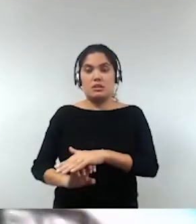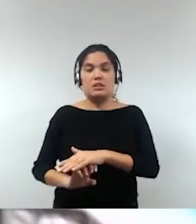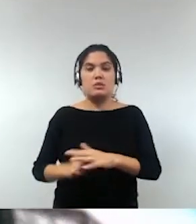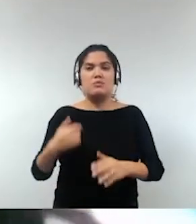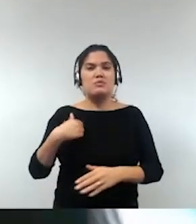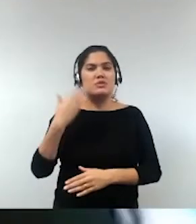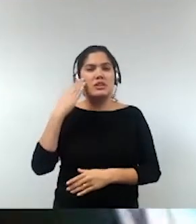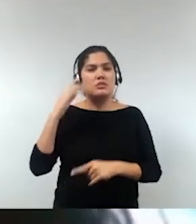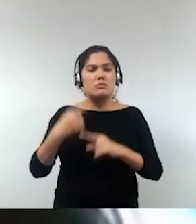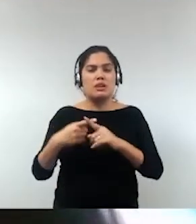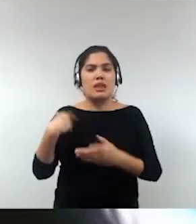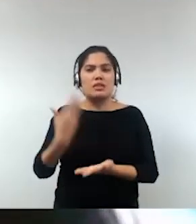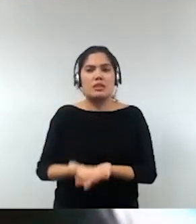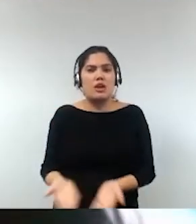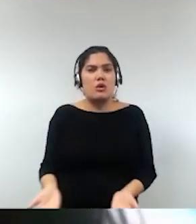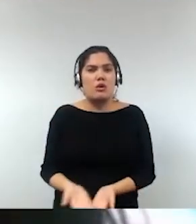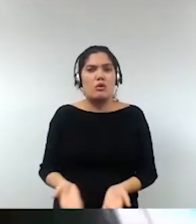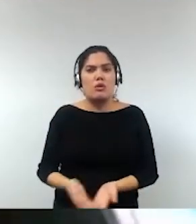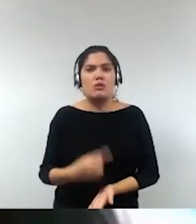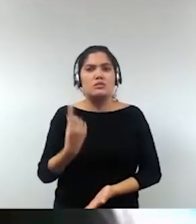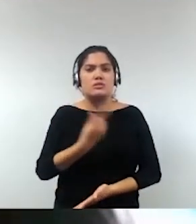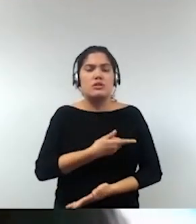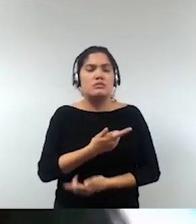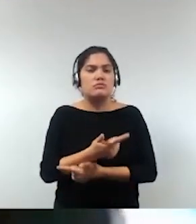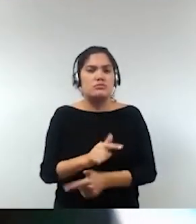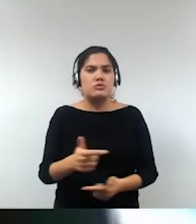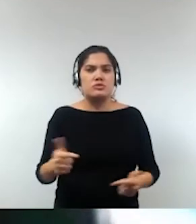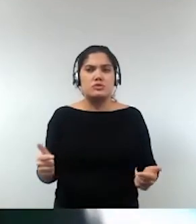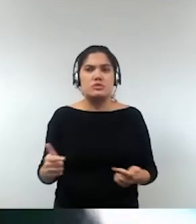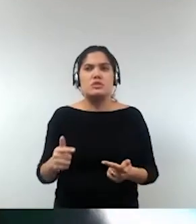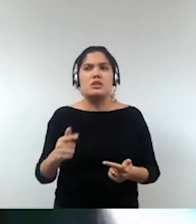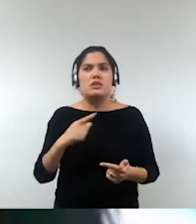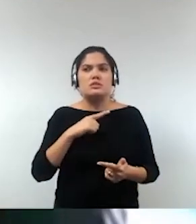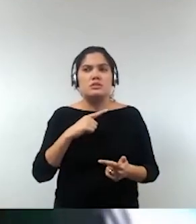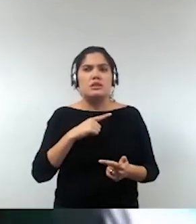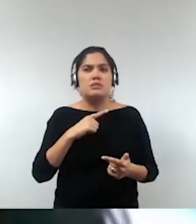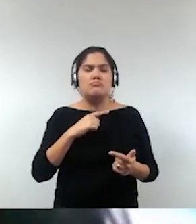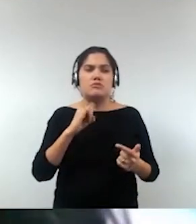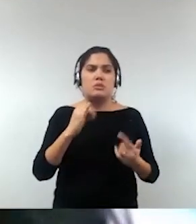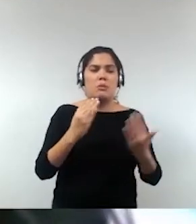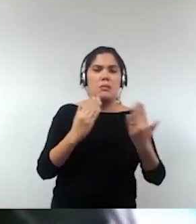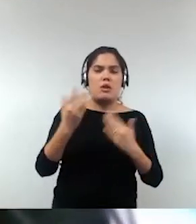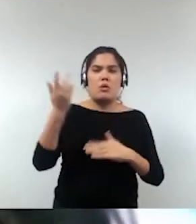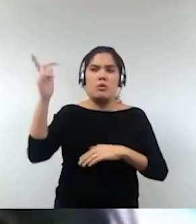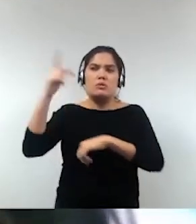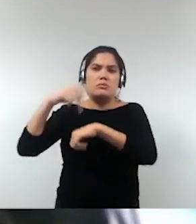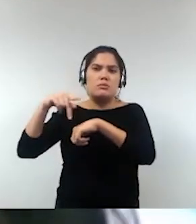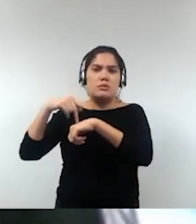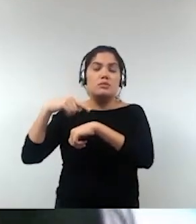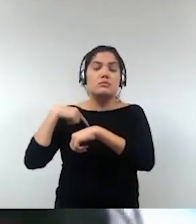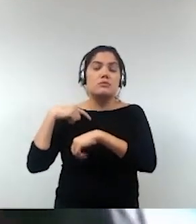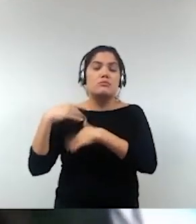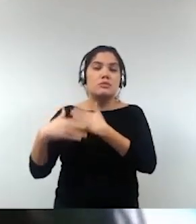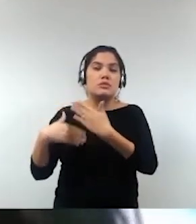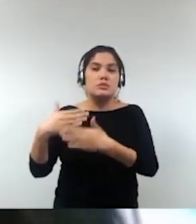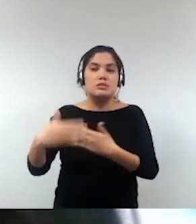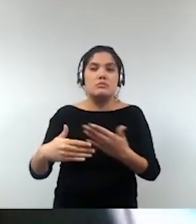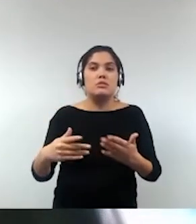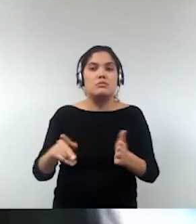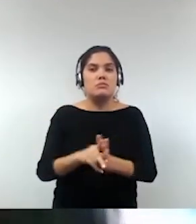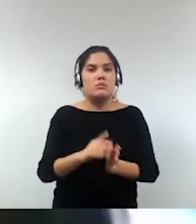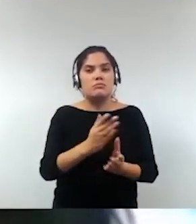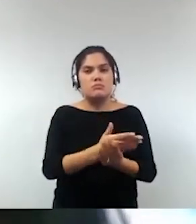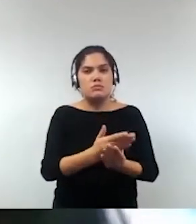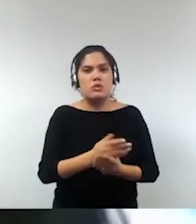né? Eu não entendo por que até hoje a gente não tinha, se comparado a outros países, um procedimento pré-processual